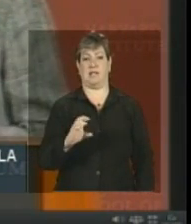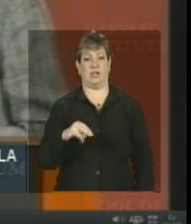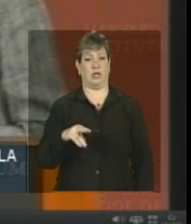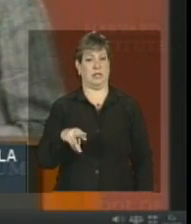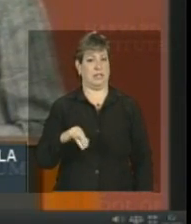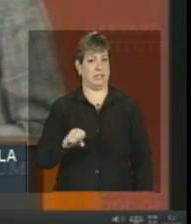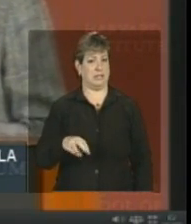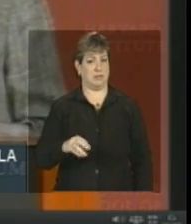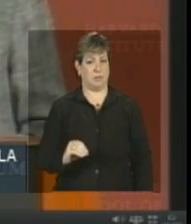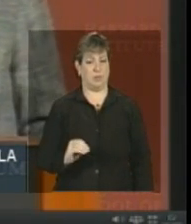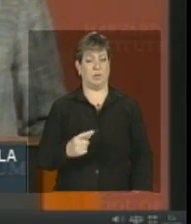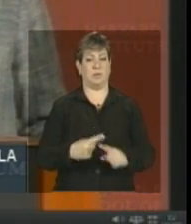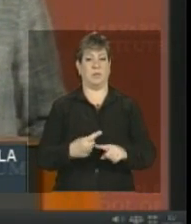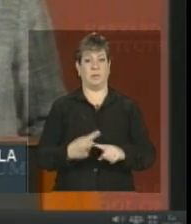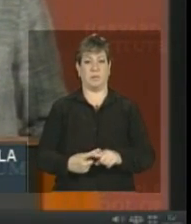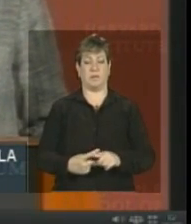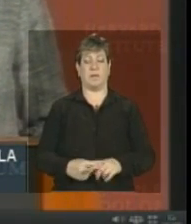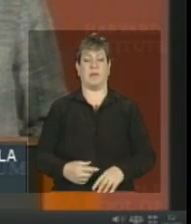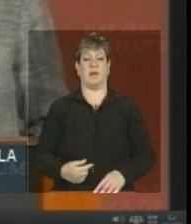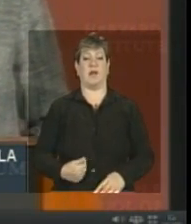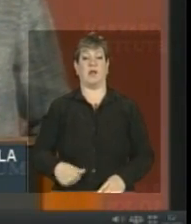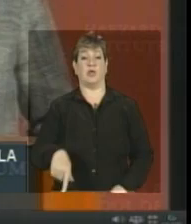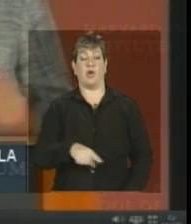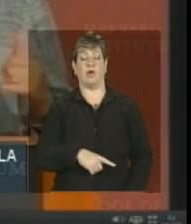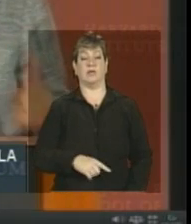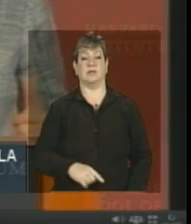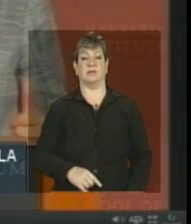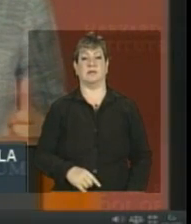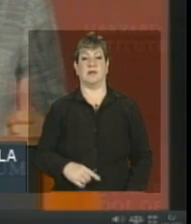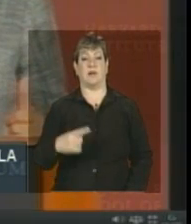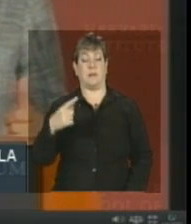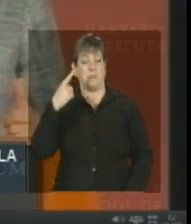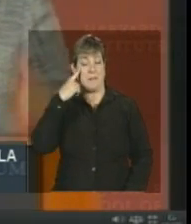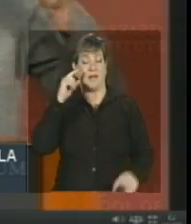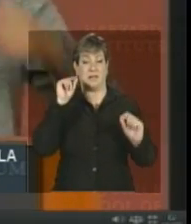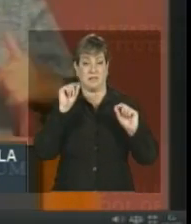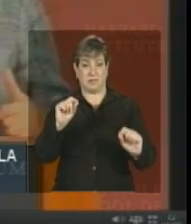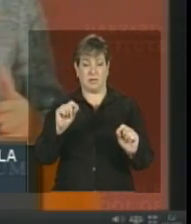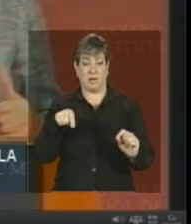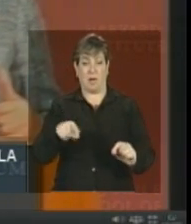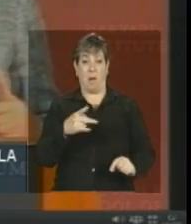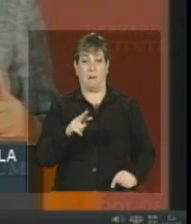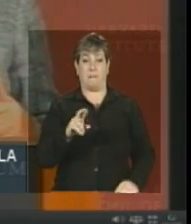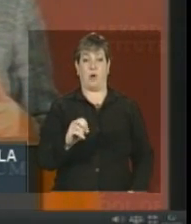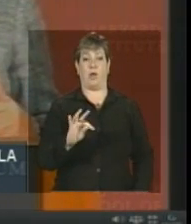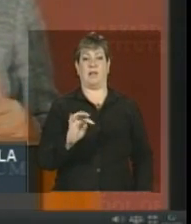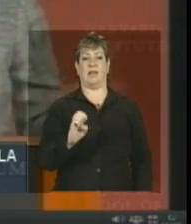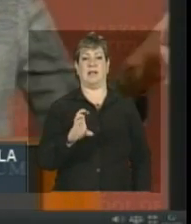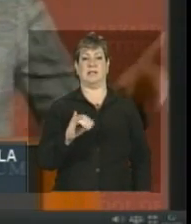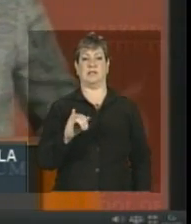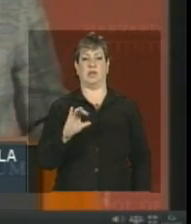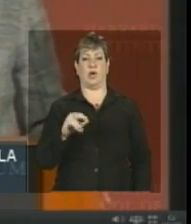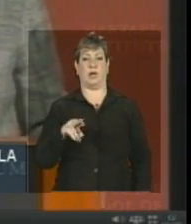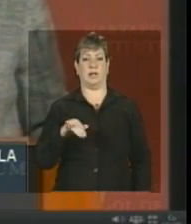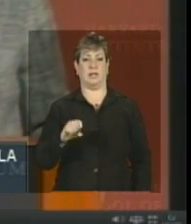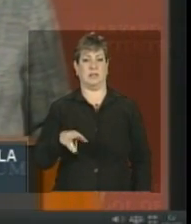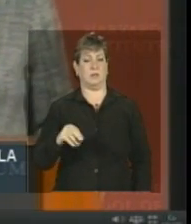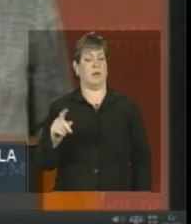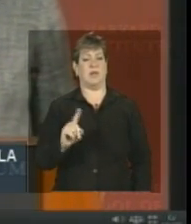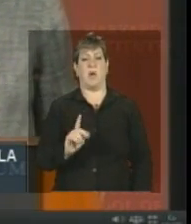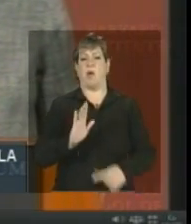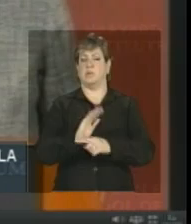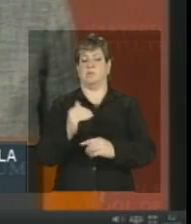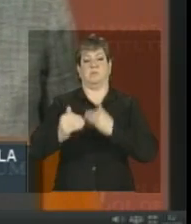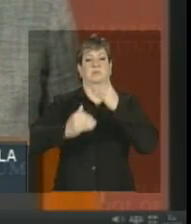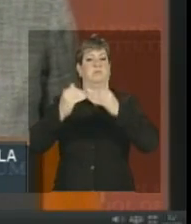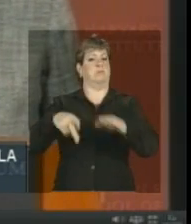rende em matéria de crescimento da competitividade do país. Pelo contrário, o